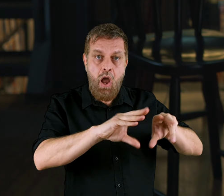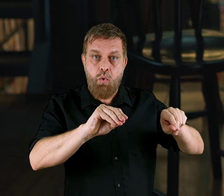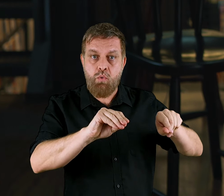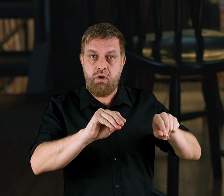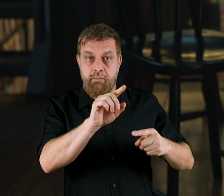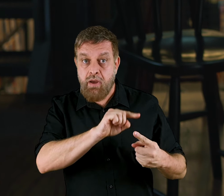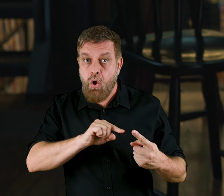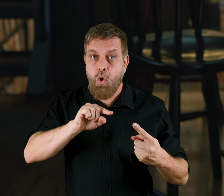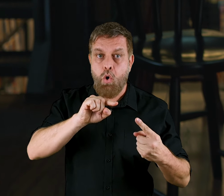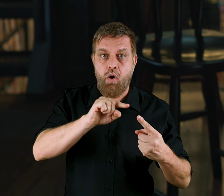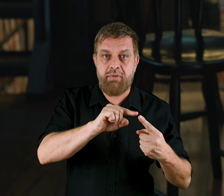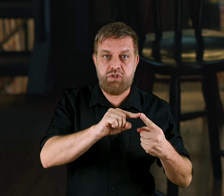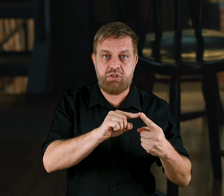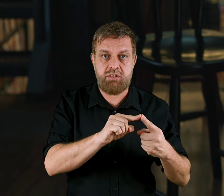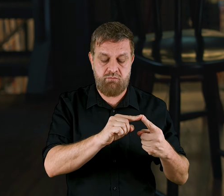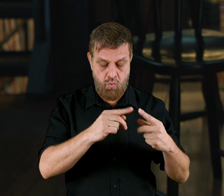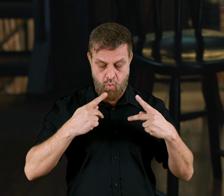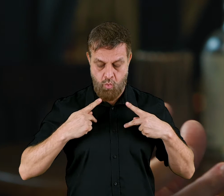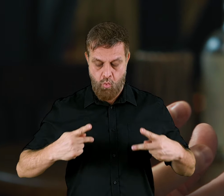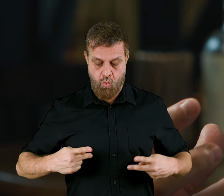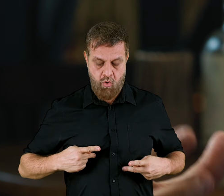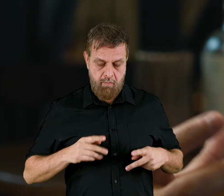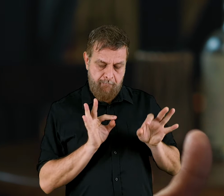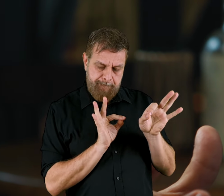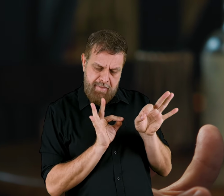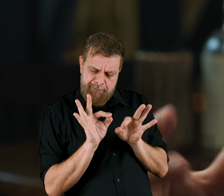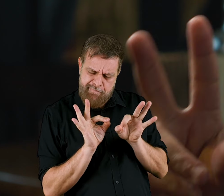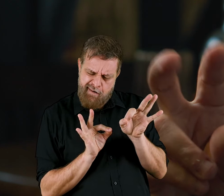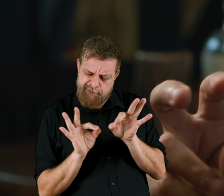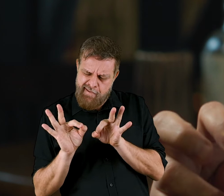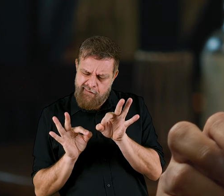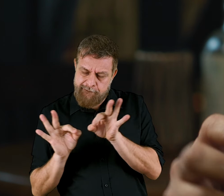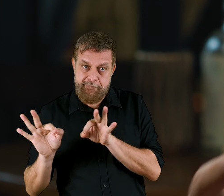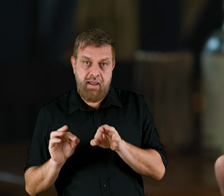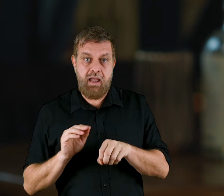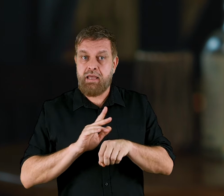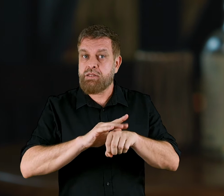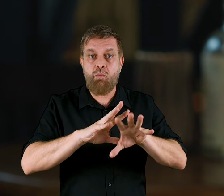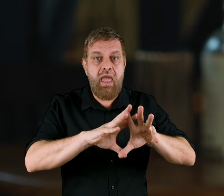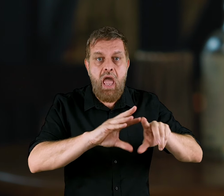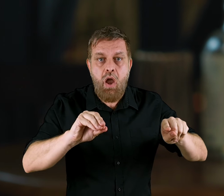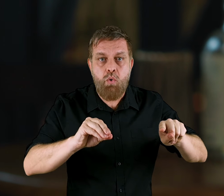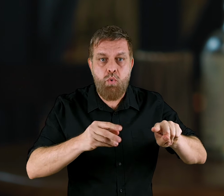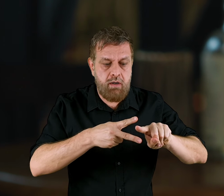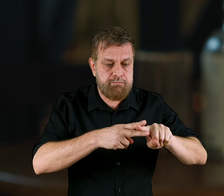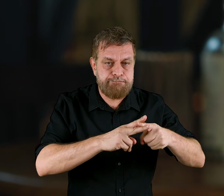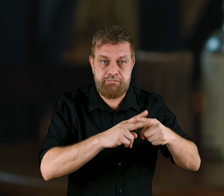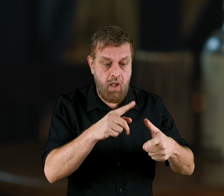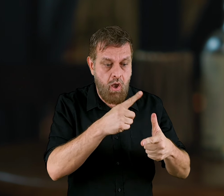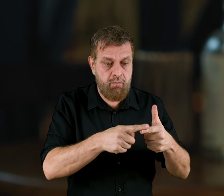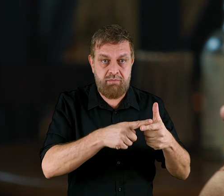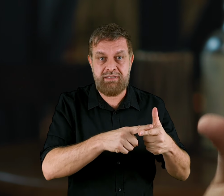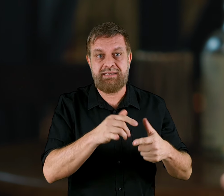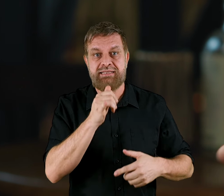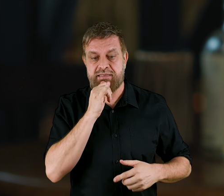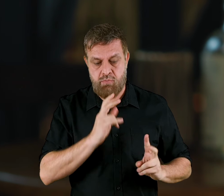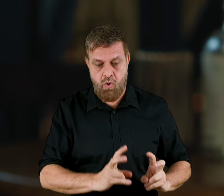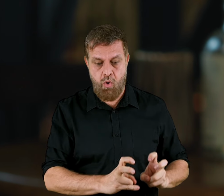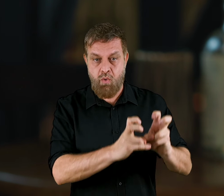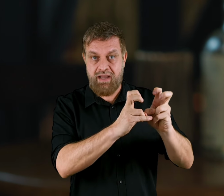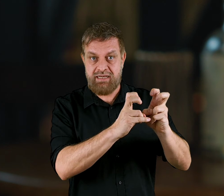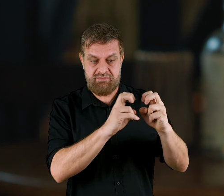numa ciência da programação dos organismos. Então, você não está mais corrigindo aquilo que é um problema. Se você tem um câncer, você vai